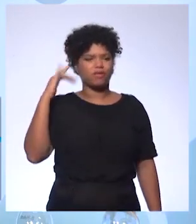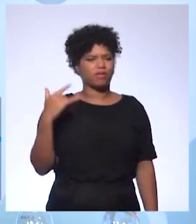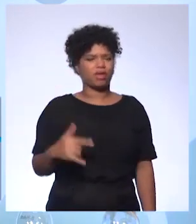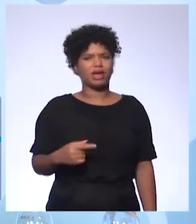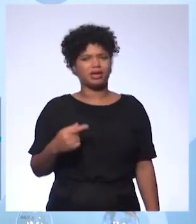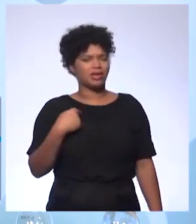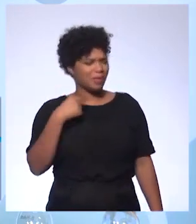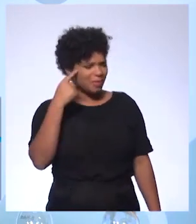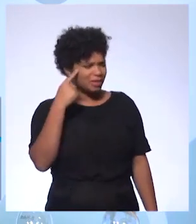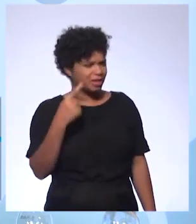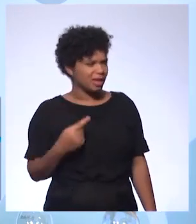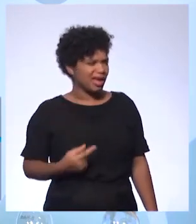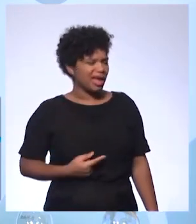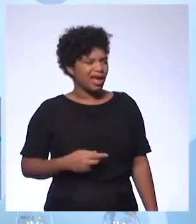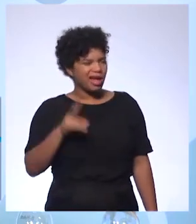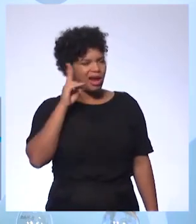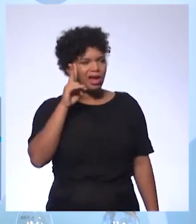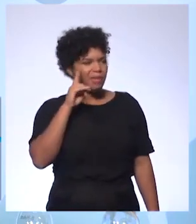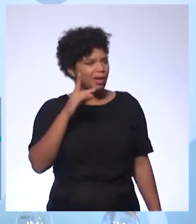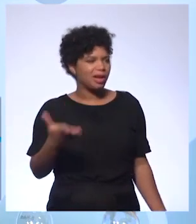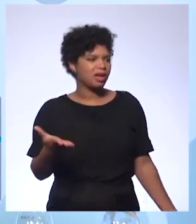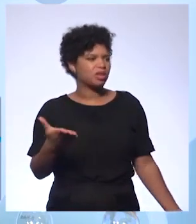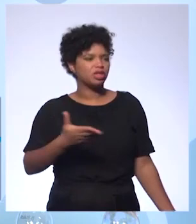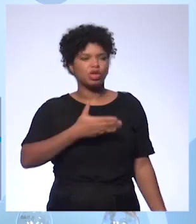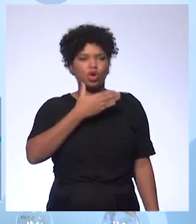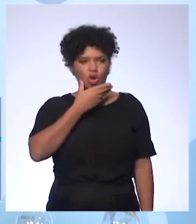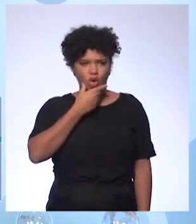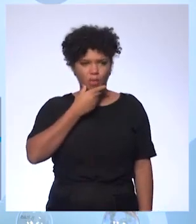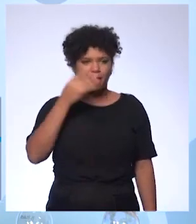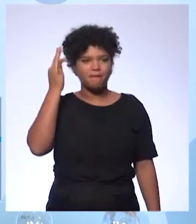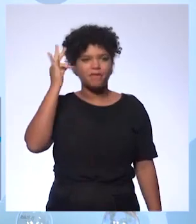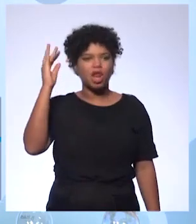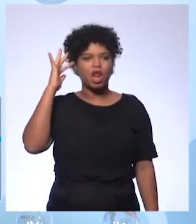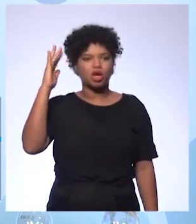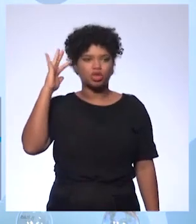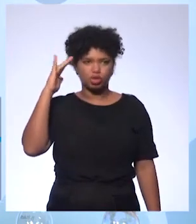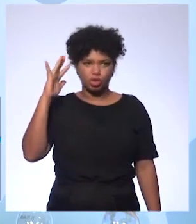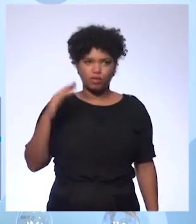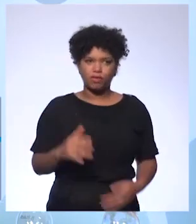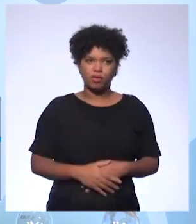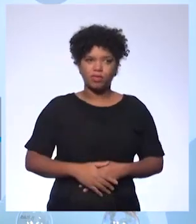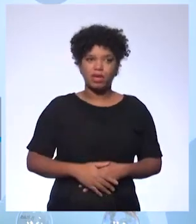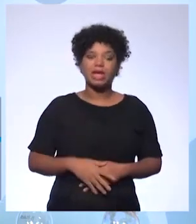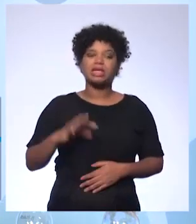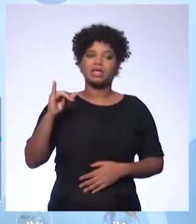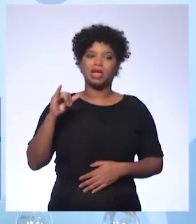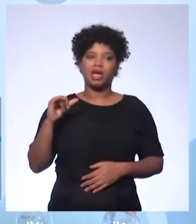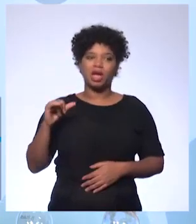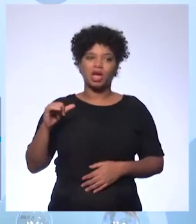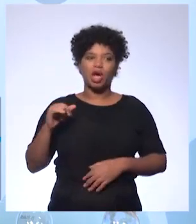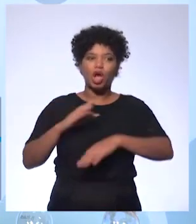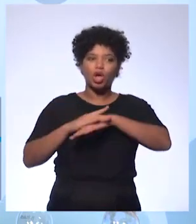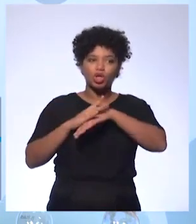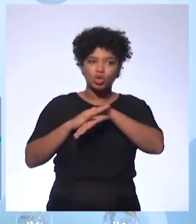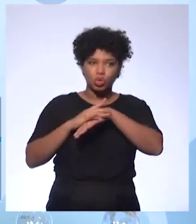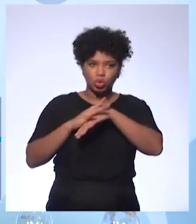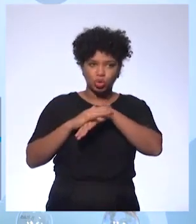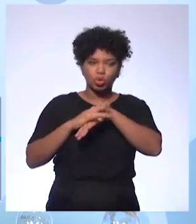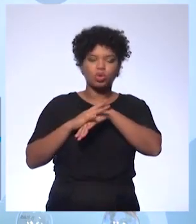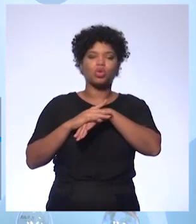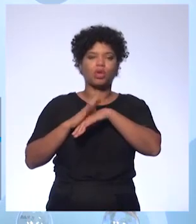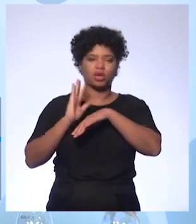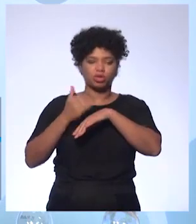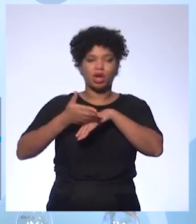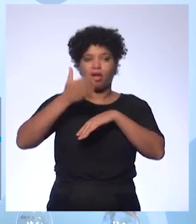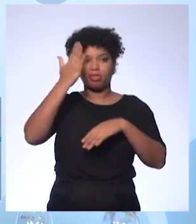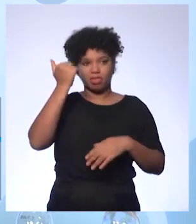E aí eu lembrei do Aristóteles. Eu falei, não, segundo Aristóteles, muda sim, a não ser que seja patológico, né? Se for no campo da